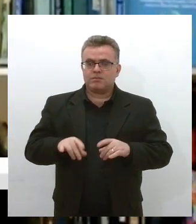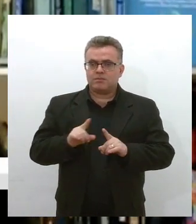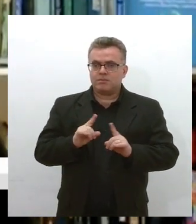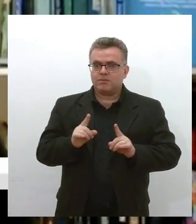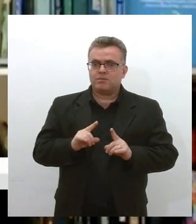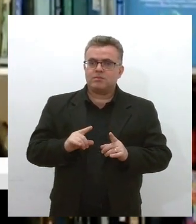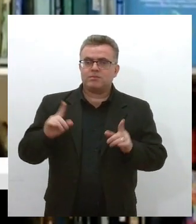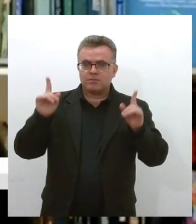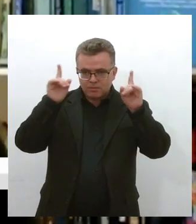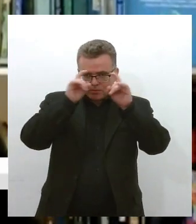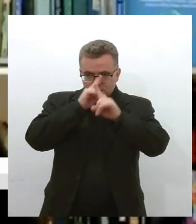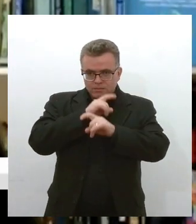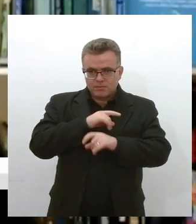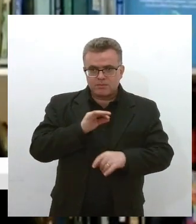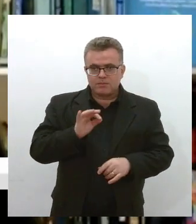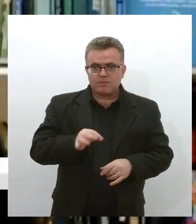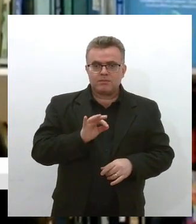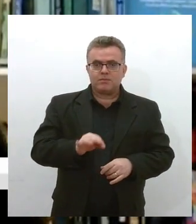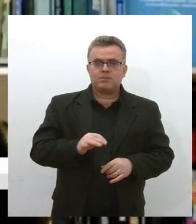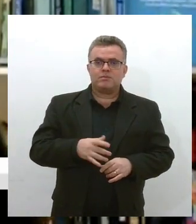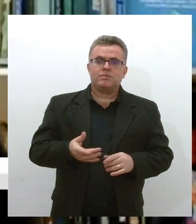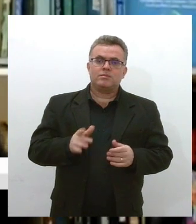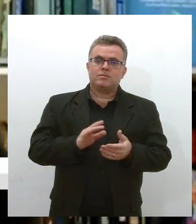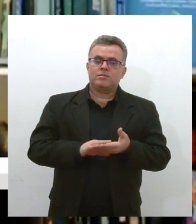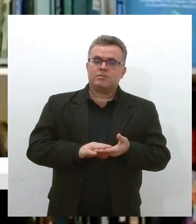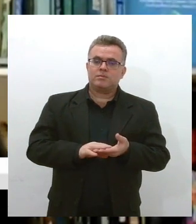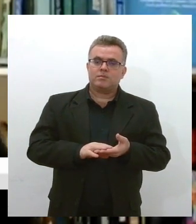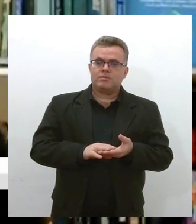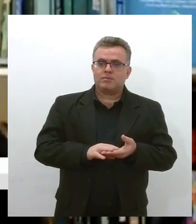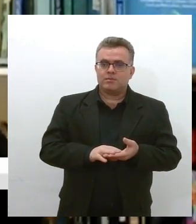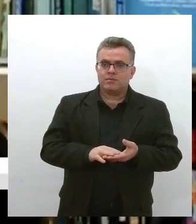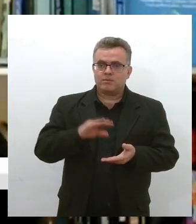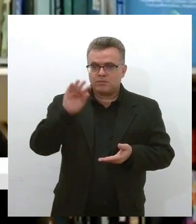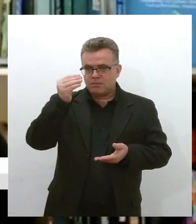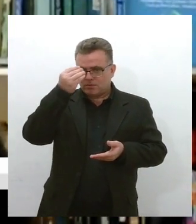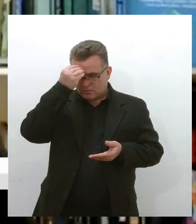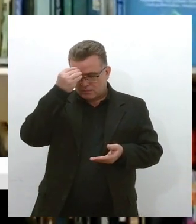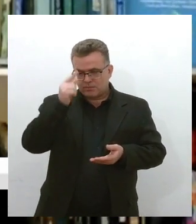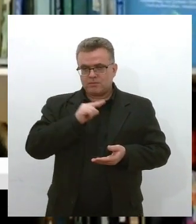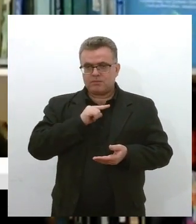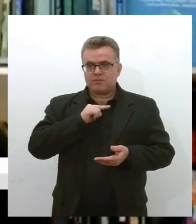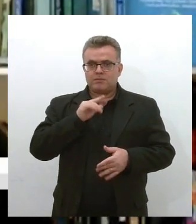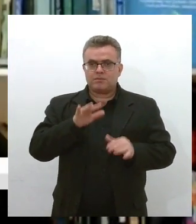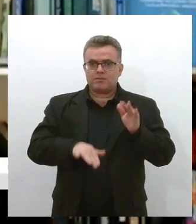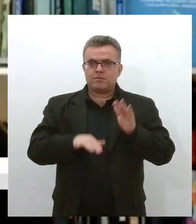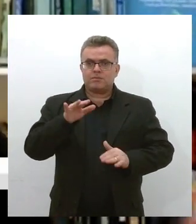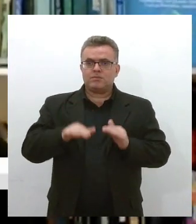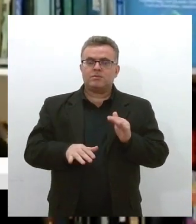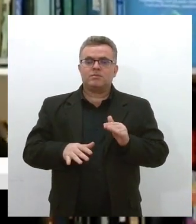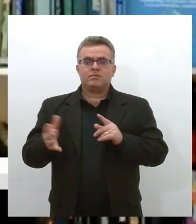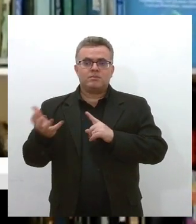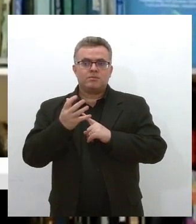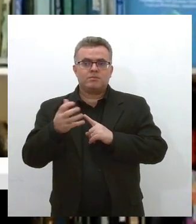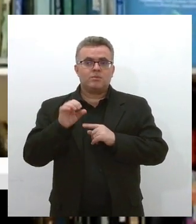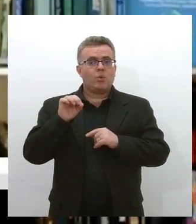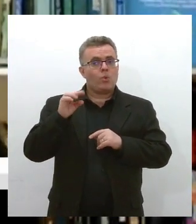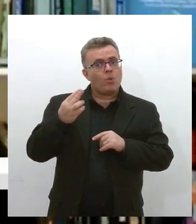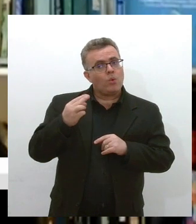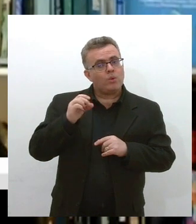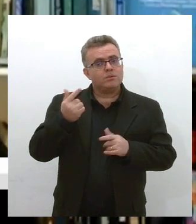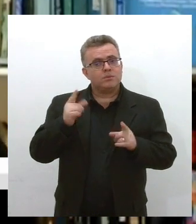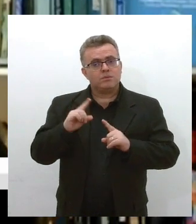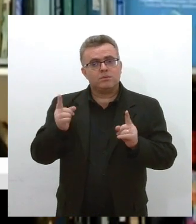difícil disso acontecer, né? Então, assim, a memória ela existe, pode ser que às vezes ela nos afete, pode ser que às vezes a gente consiga conviver